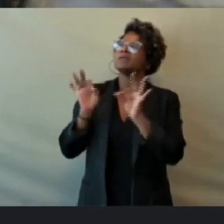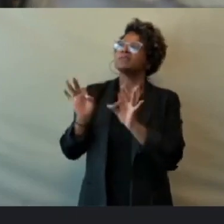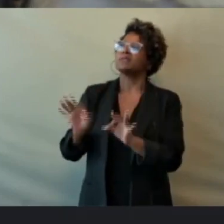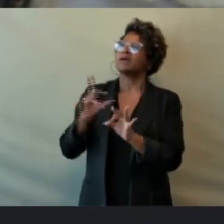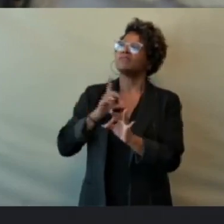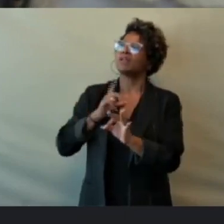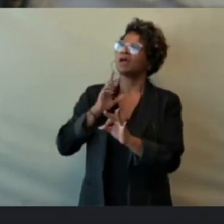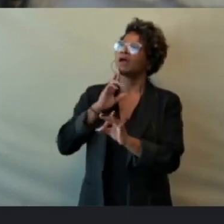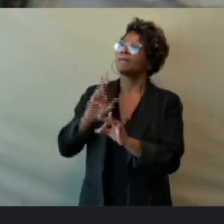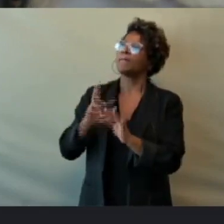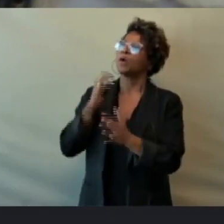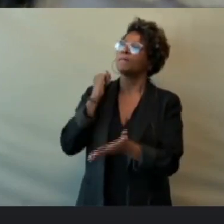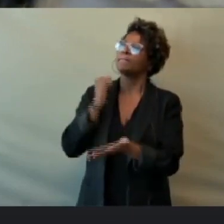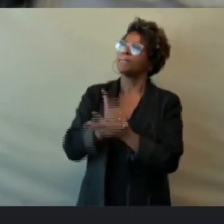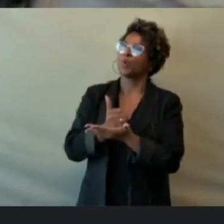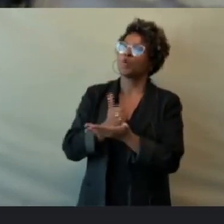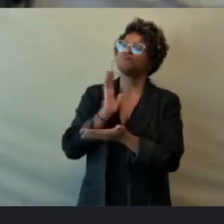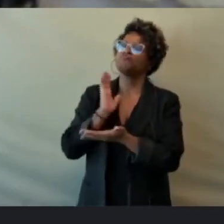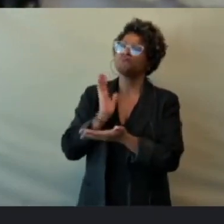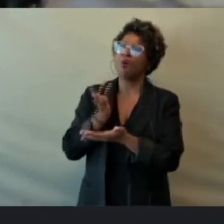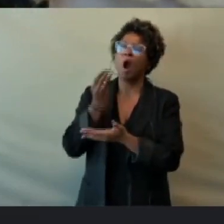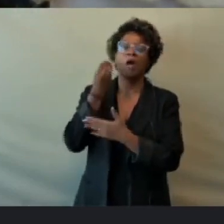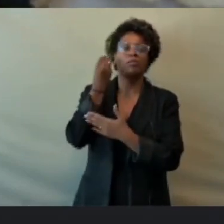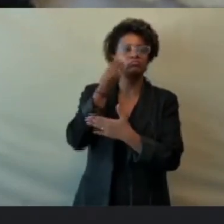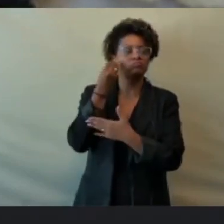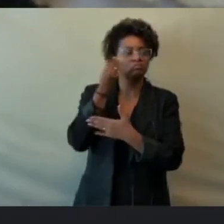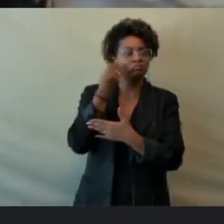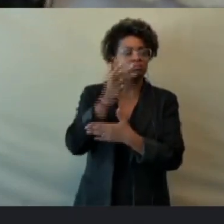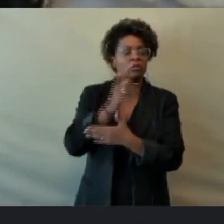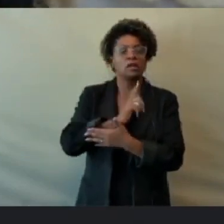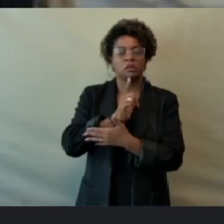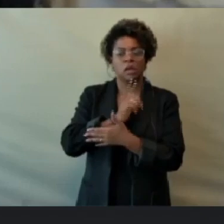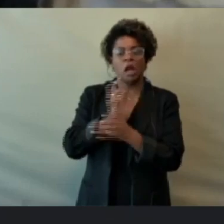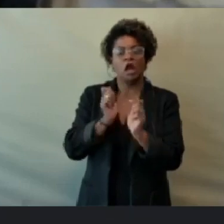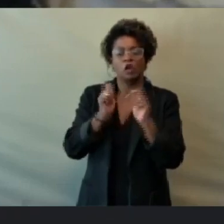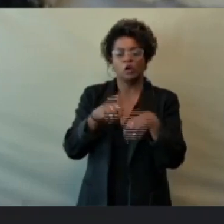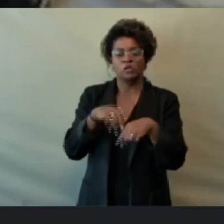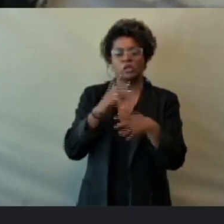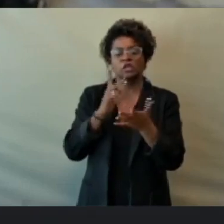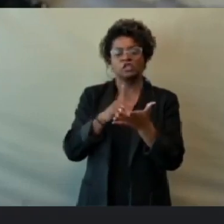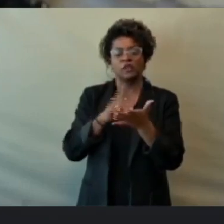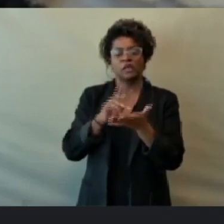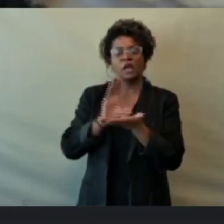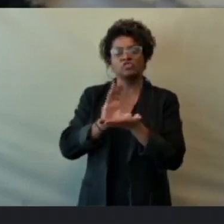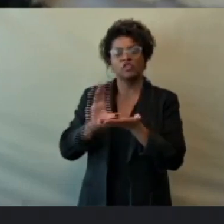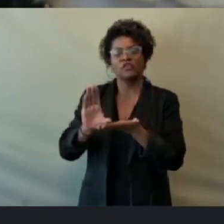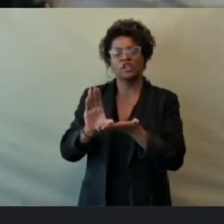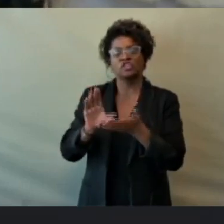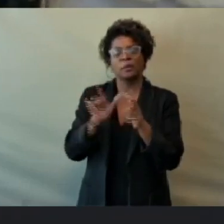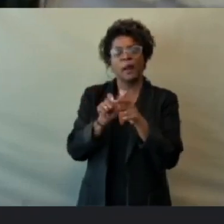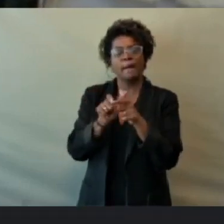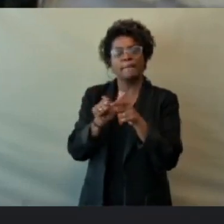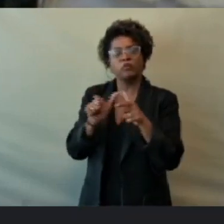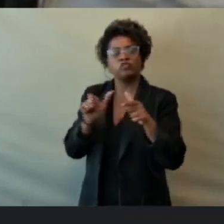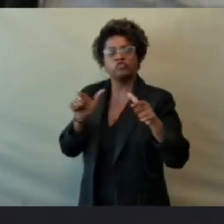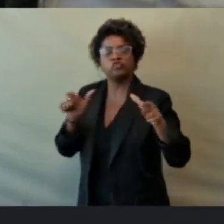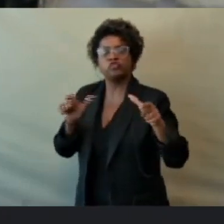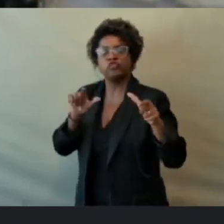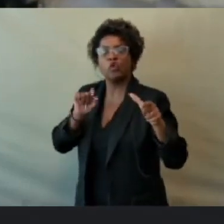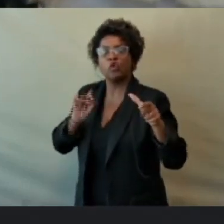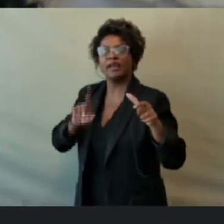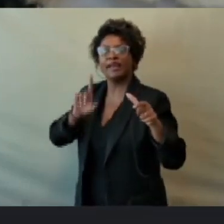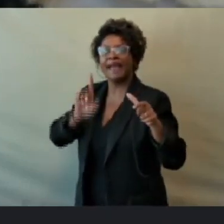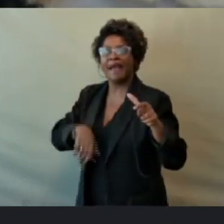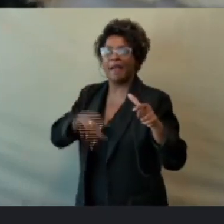e a gente consiga realmente investir na ampliação daquilo que a gente já percebe que funciona e